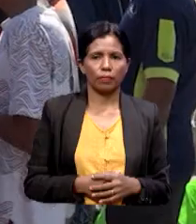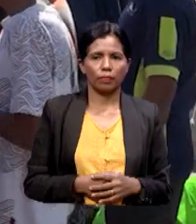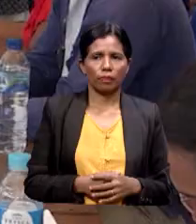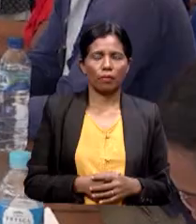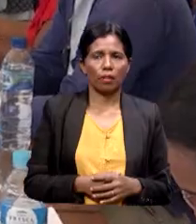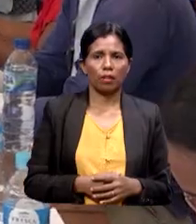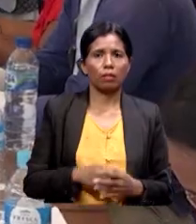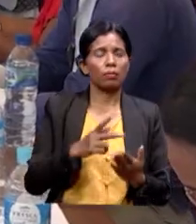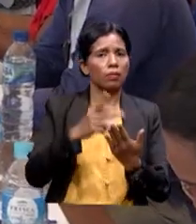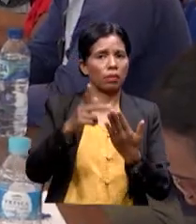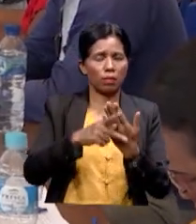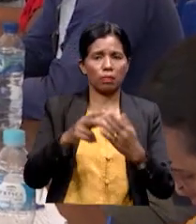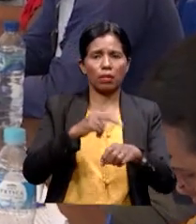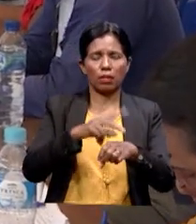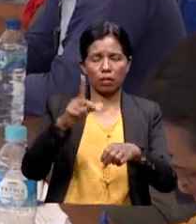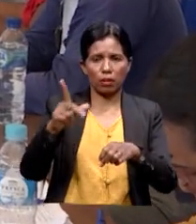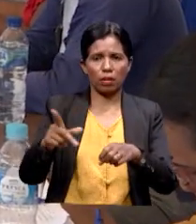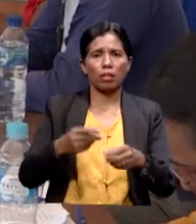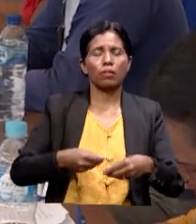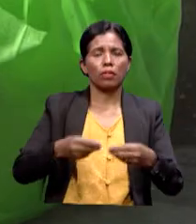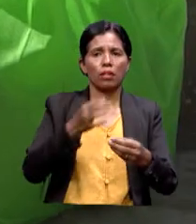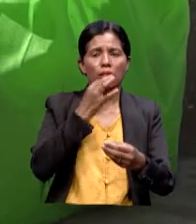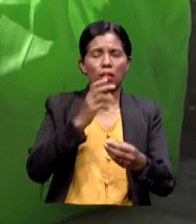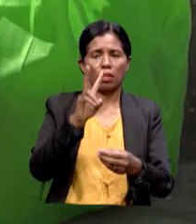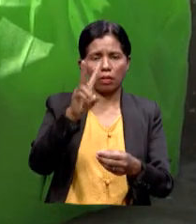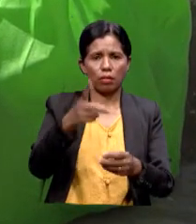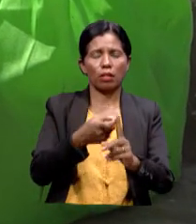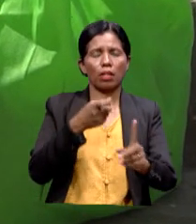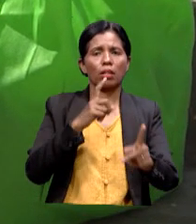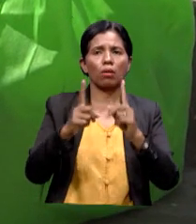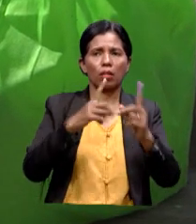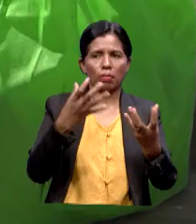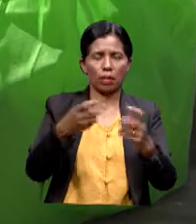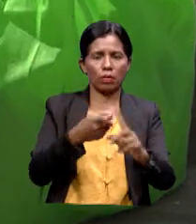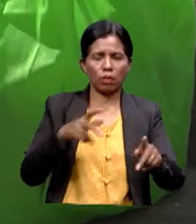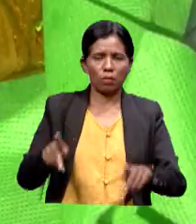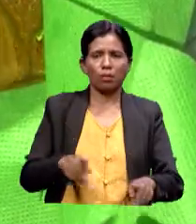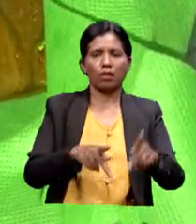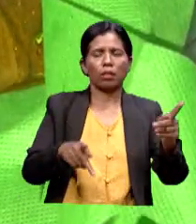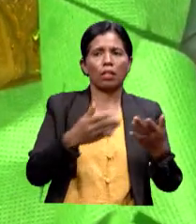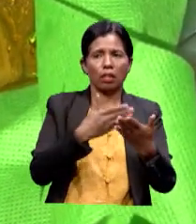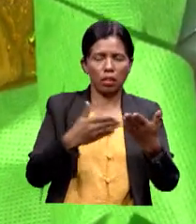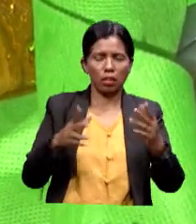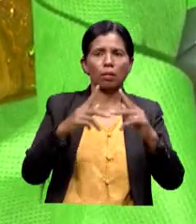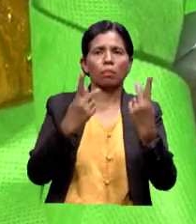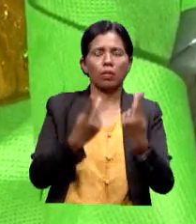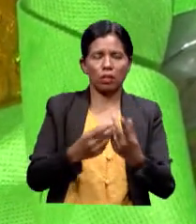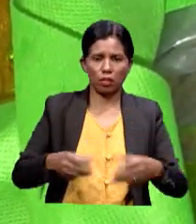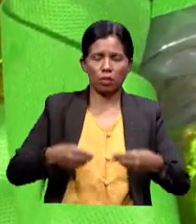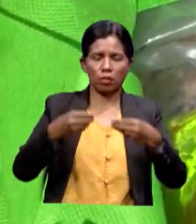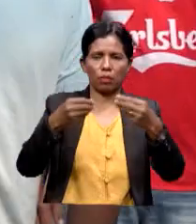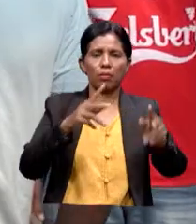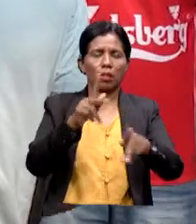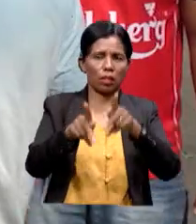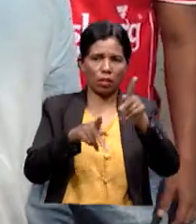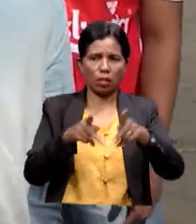Programa Nacional Cesta Básica da Ruacne retan crítica macas husi público tamba produto sira nebe companhia sira distribui ba